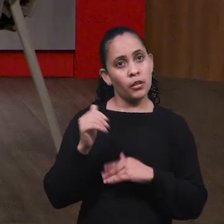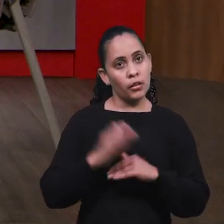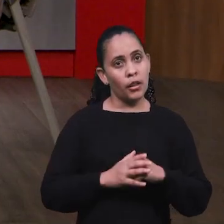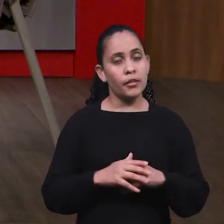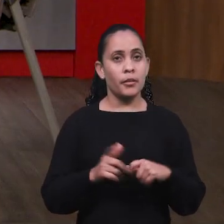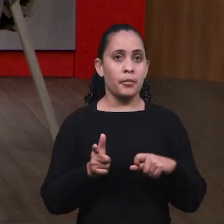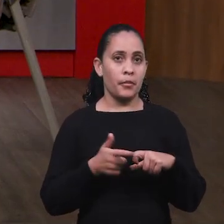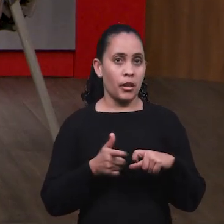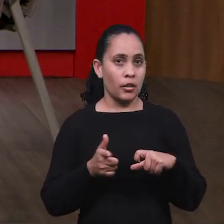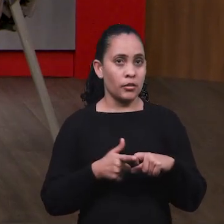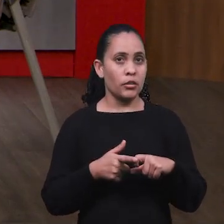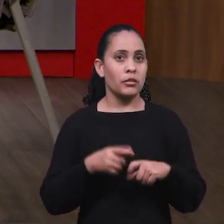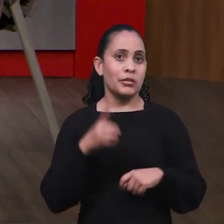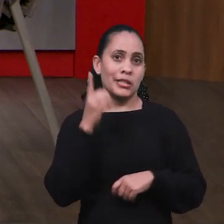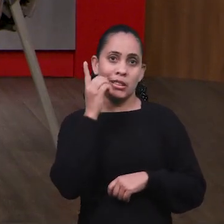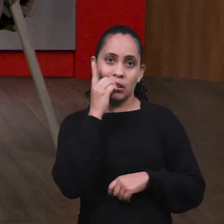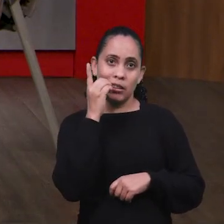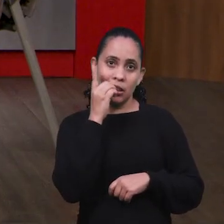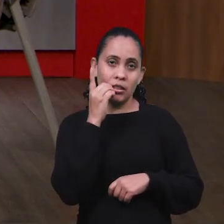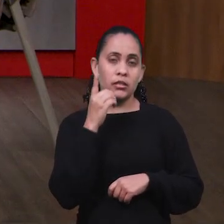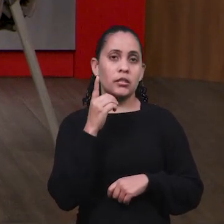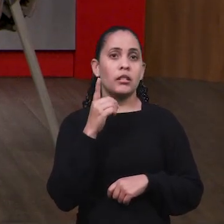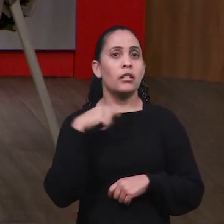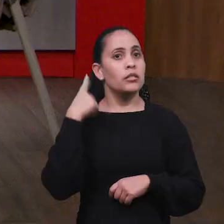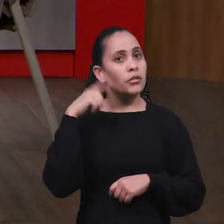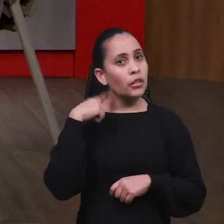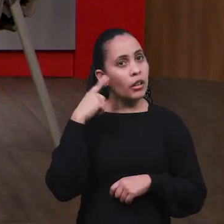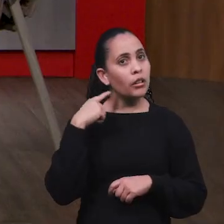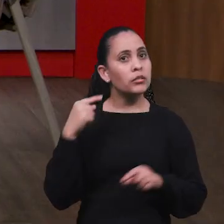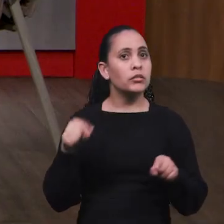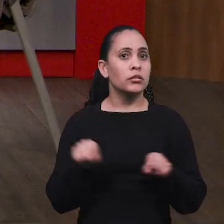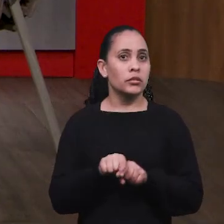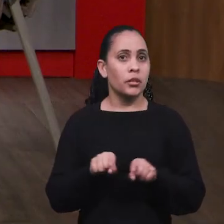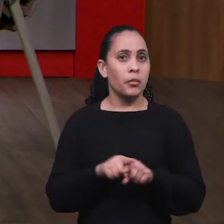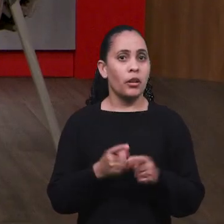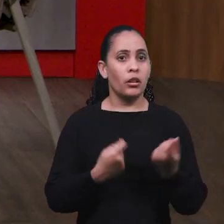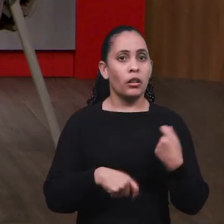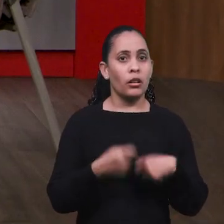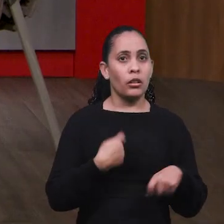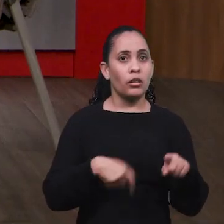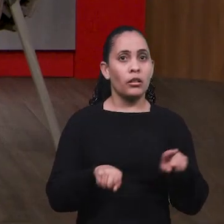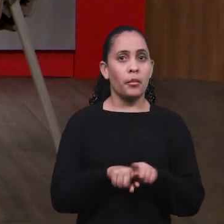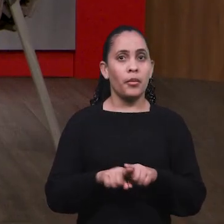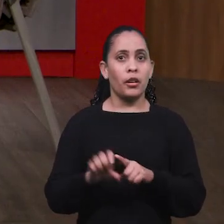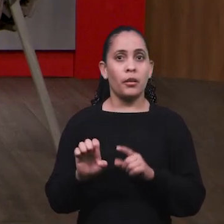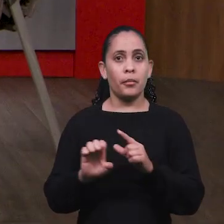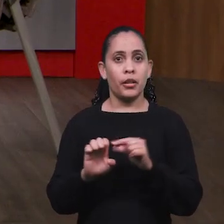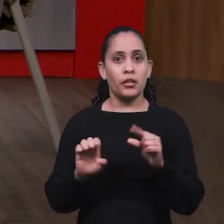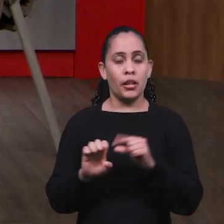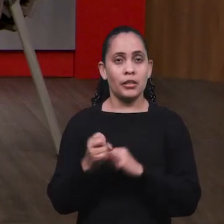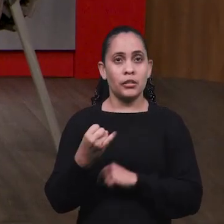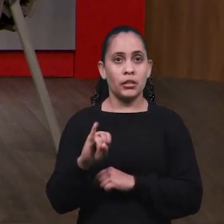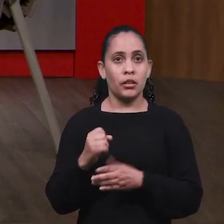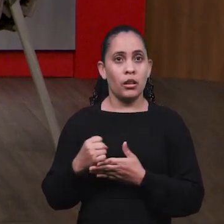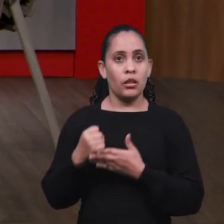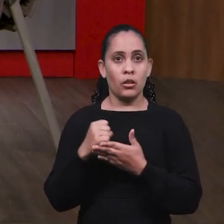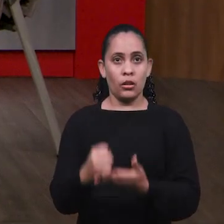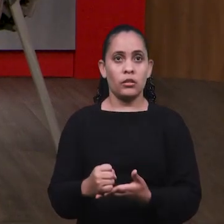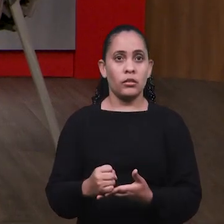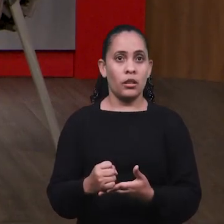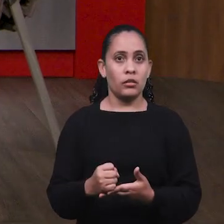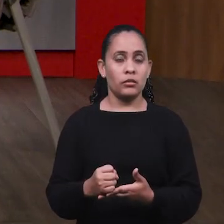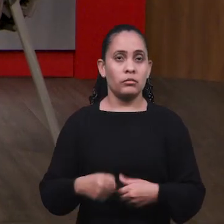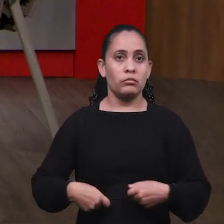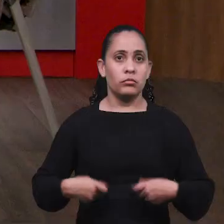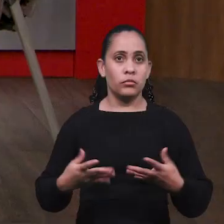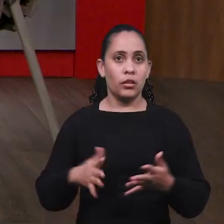liberais, médicos, dentistas, advogados, contadores, empresários também, dependendo do ramo. Se ele não atuar, a empresa dele